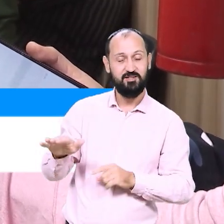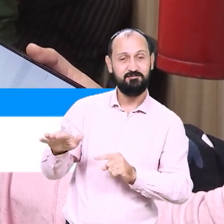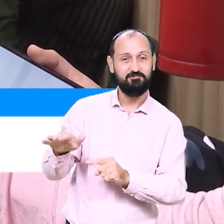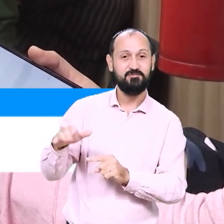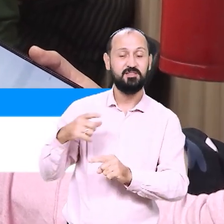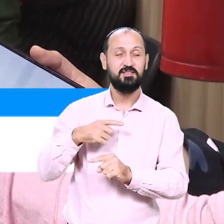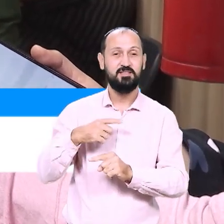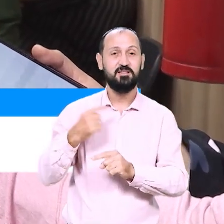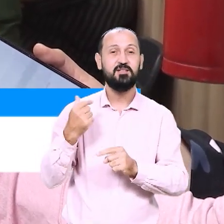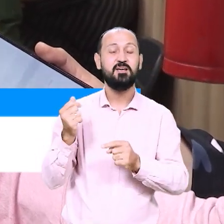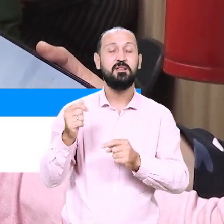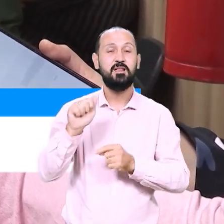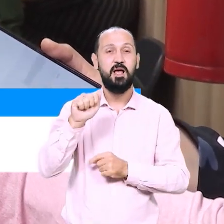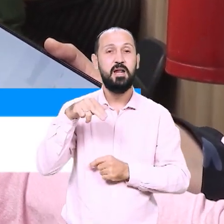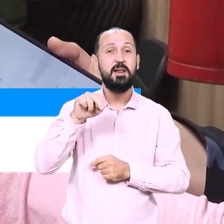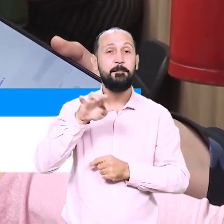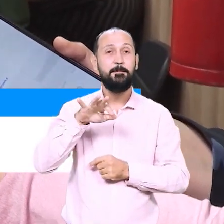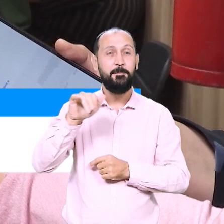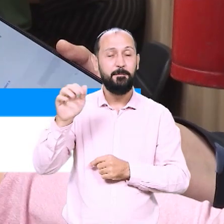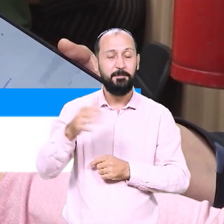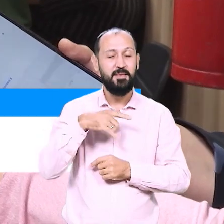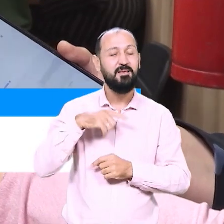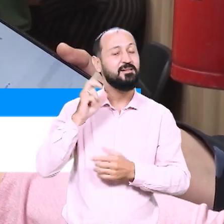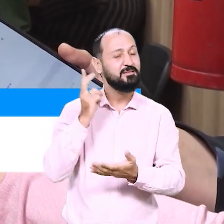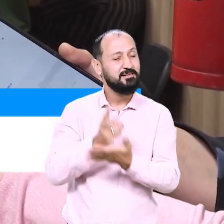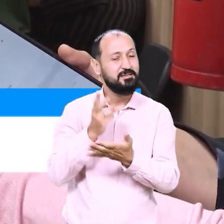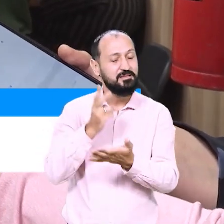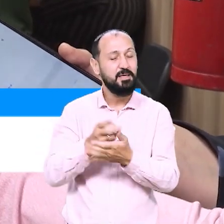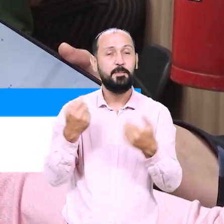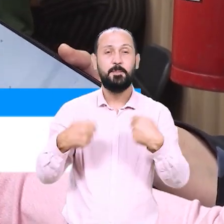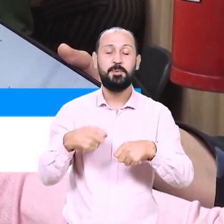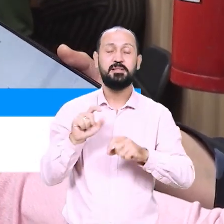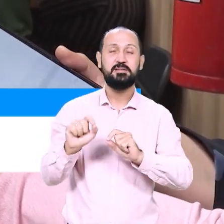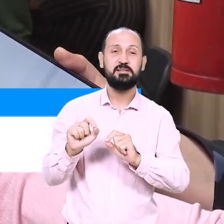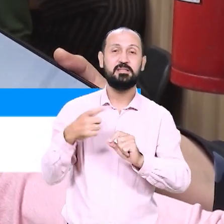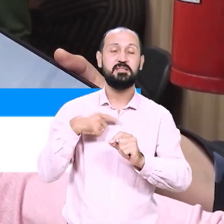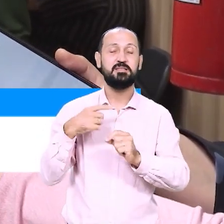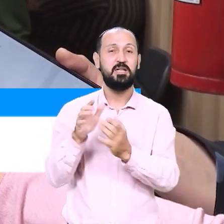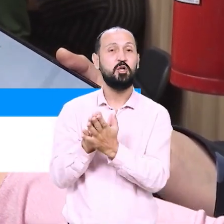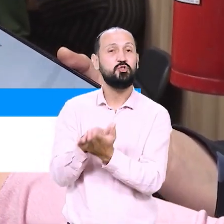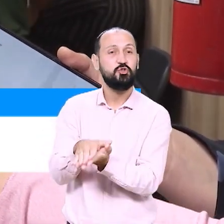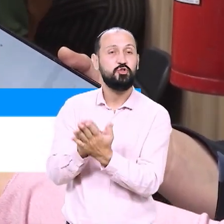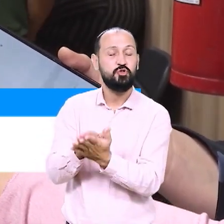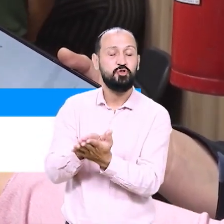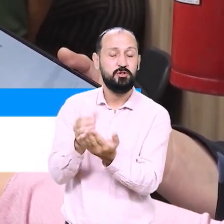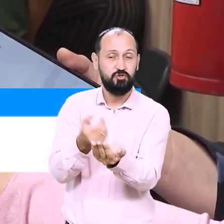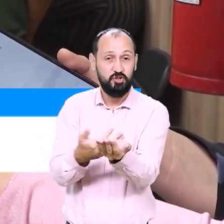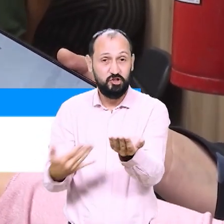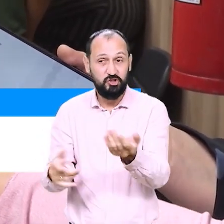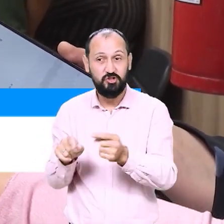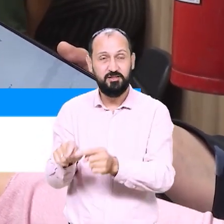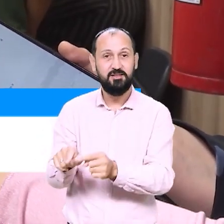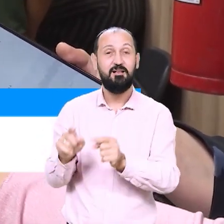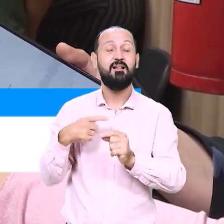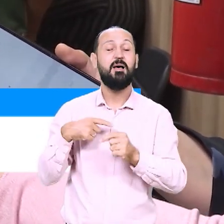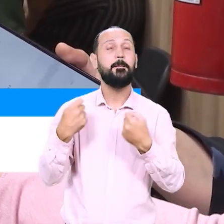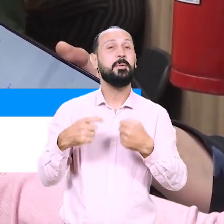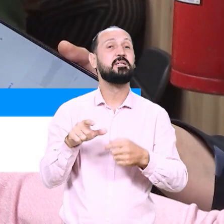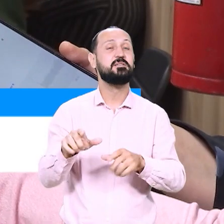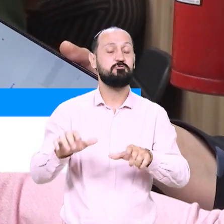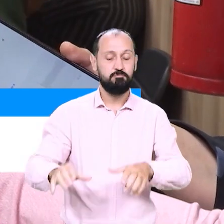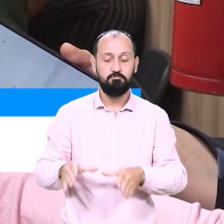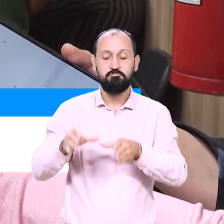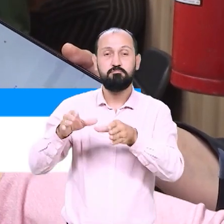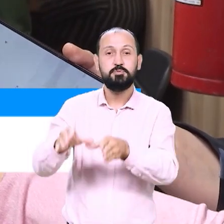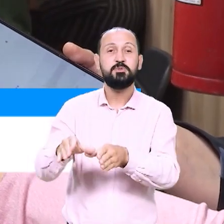porque eu tenho um filho que ele é portador de anemia falciforme e sempre que ele precisa, necessita de sangue, né? E